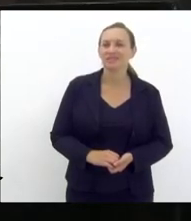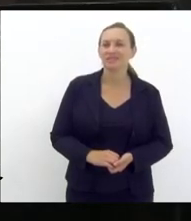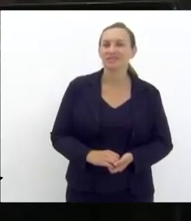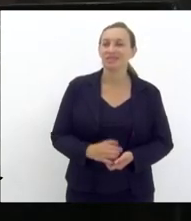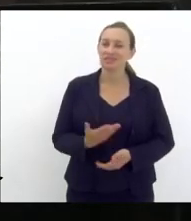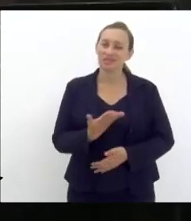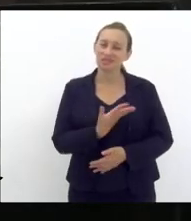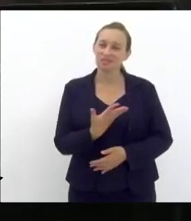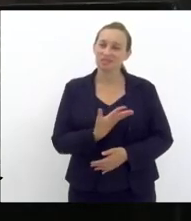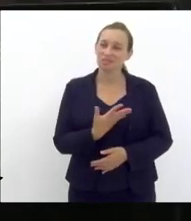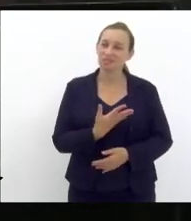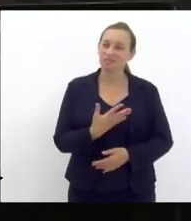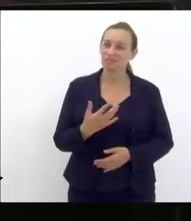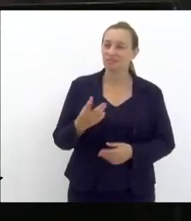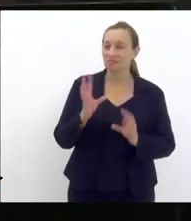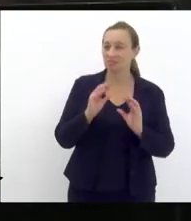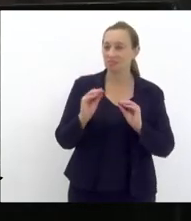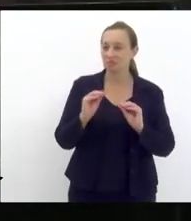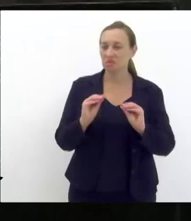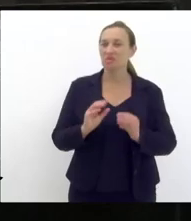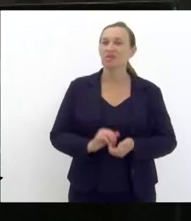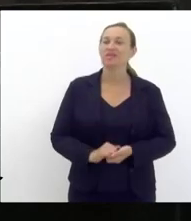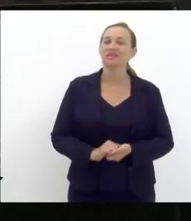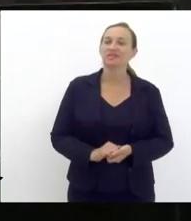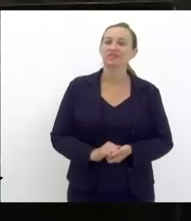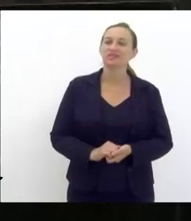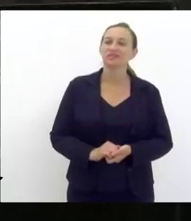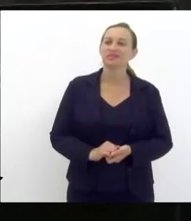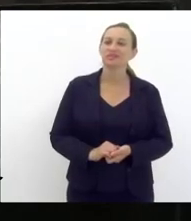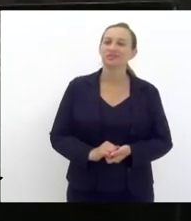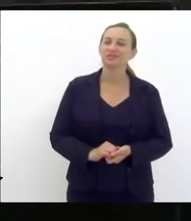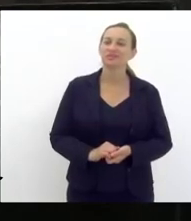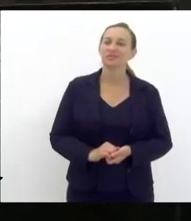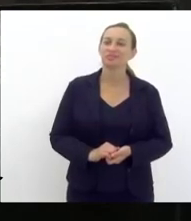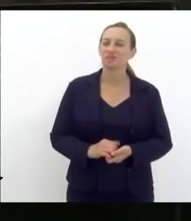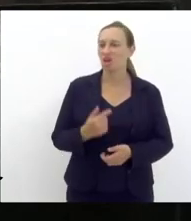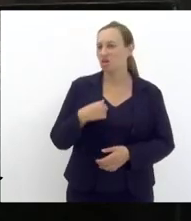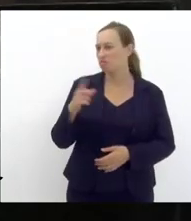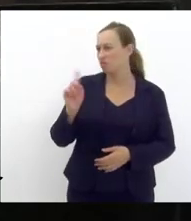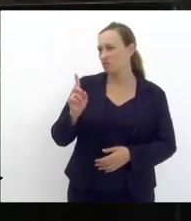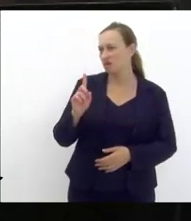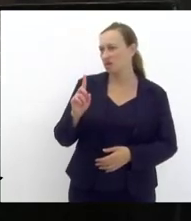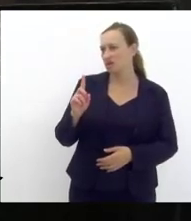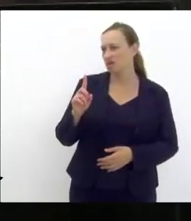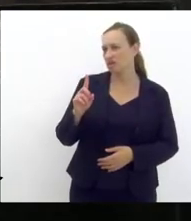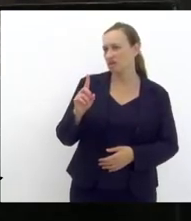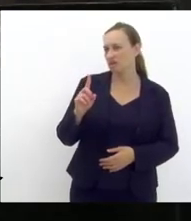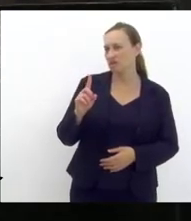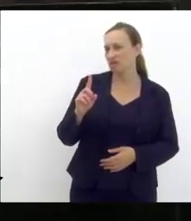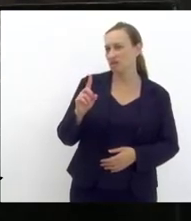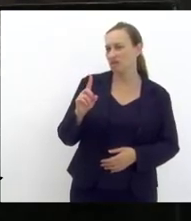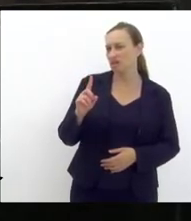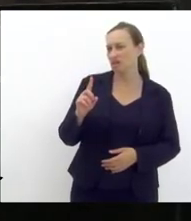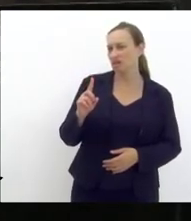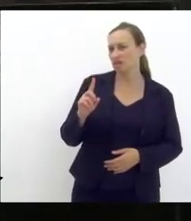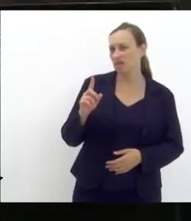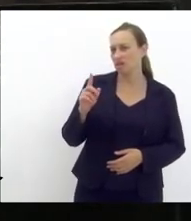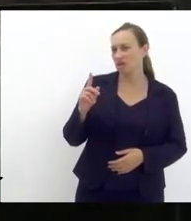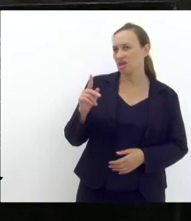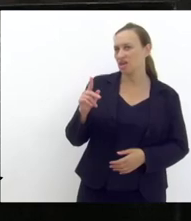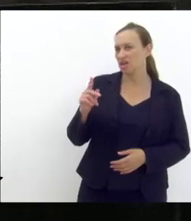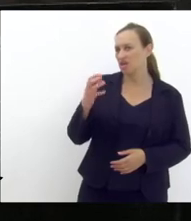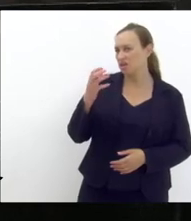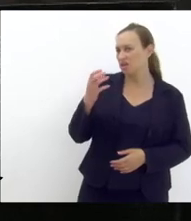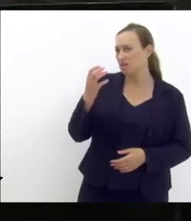os colegas vem aqui faz ironia eu não faria ironia se acontecesse isso com qualquer um dos colegas